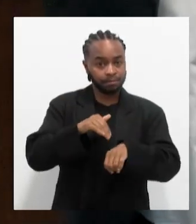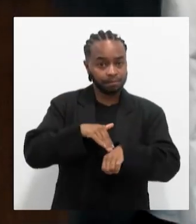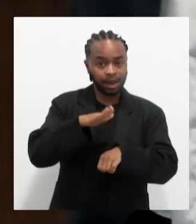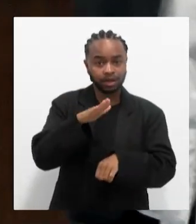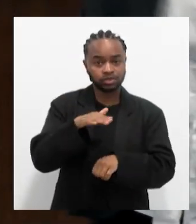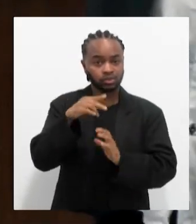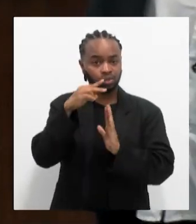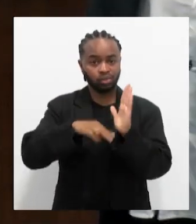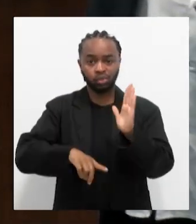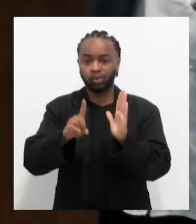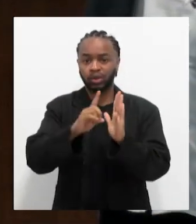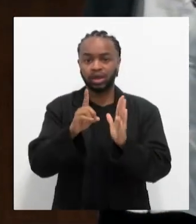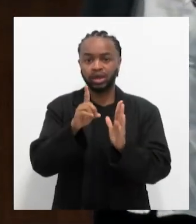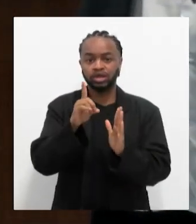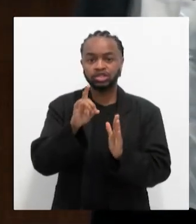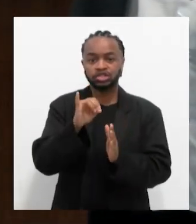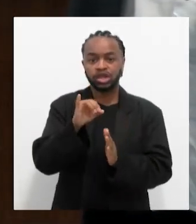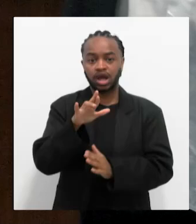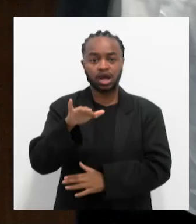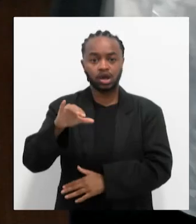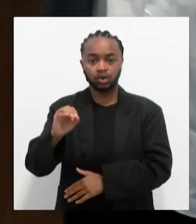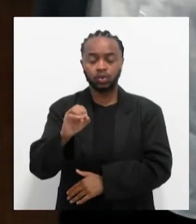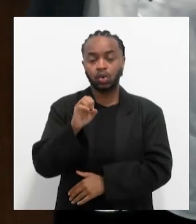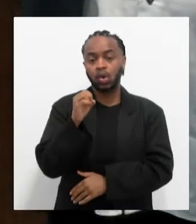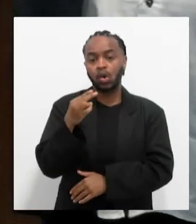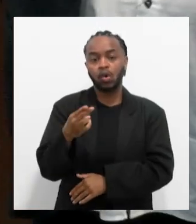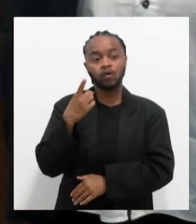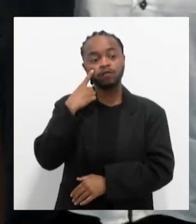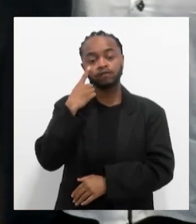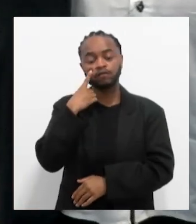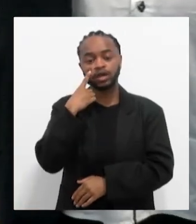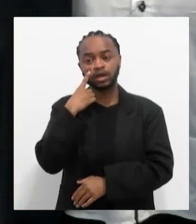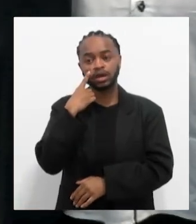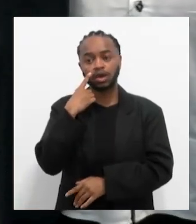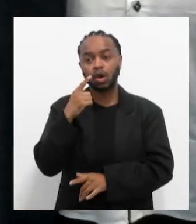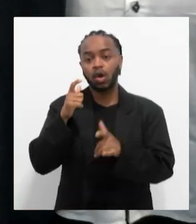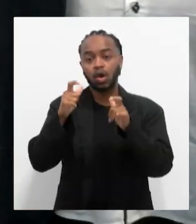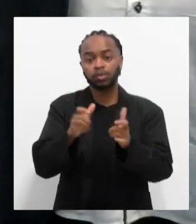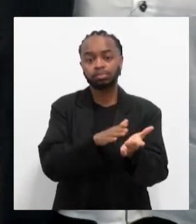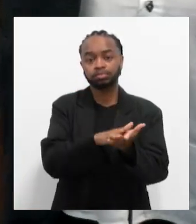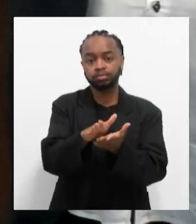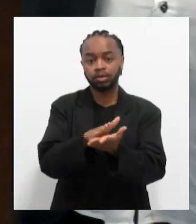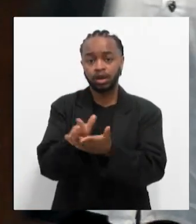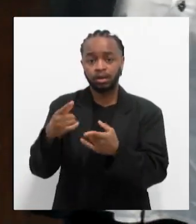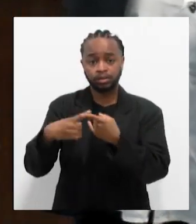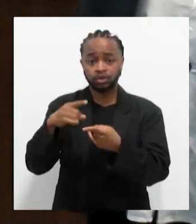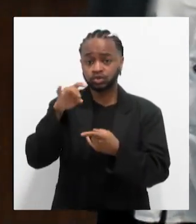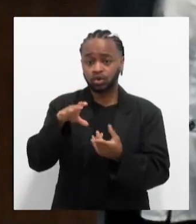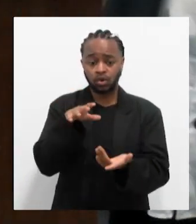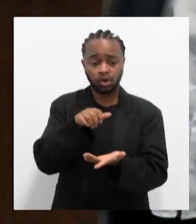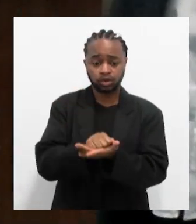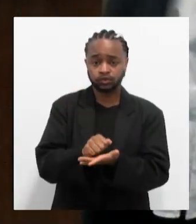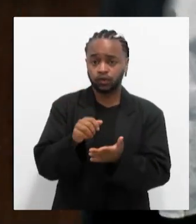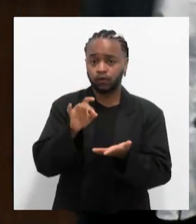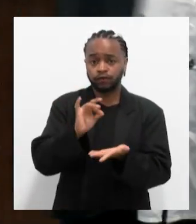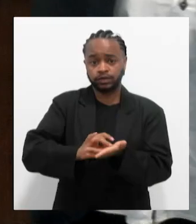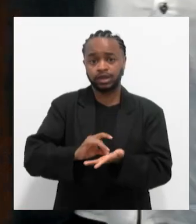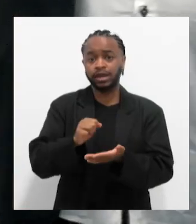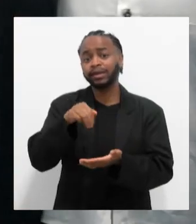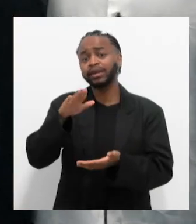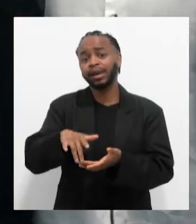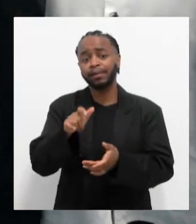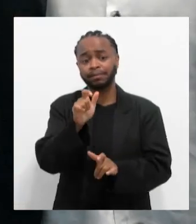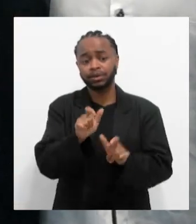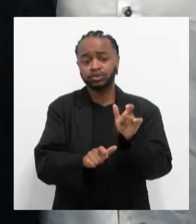ficar lendo diário, elas não vão ficar olhando onde sai. Essas publicações só saem em diário oficial. Qual é a pessoa